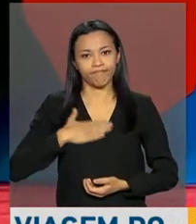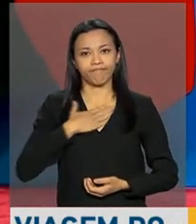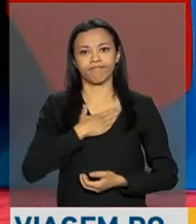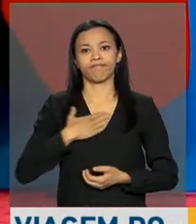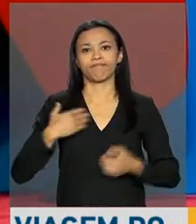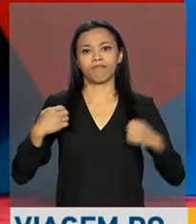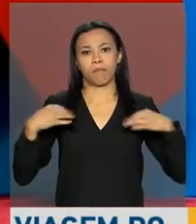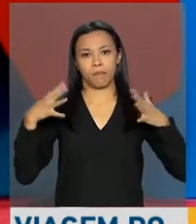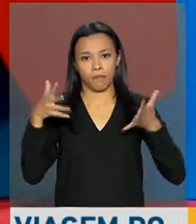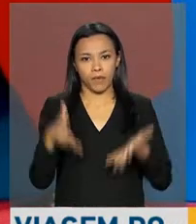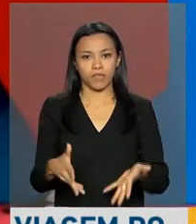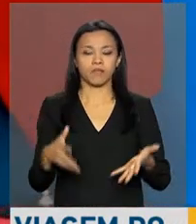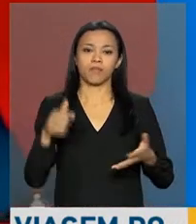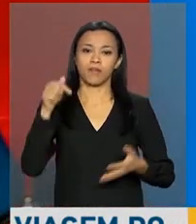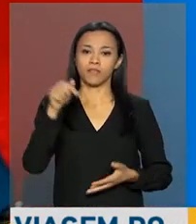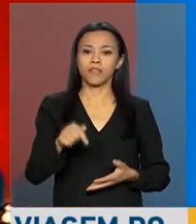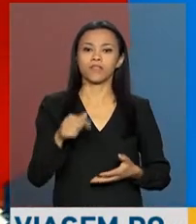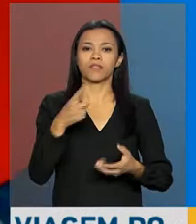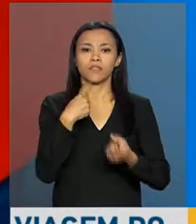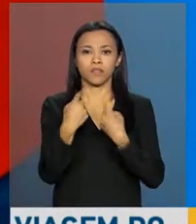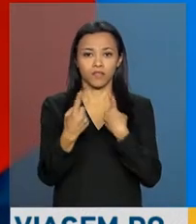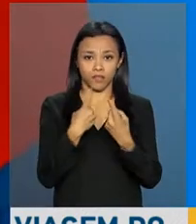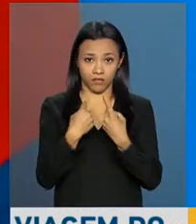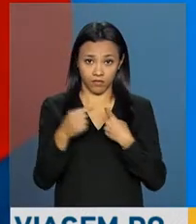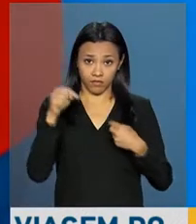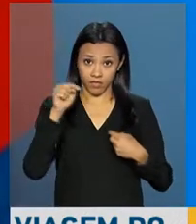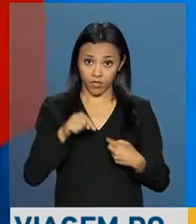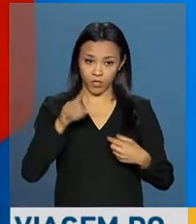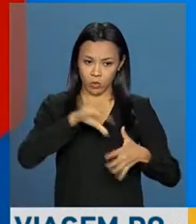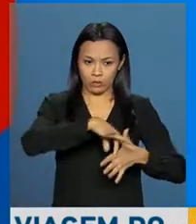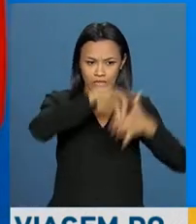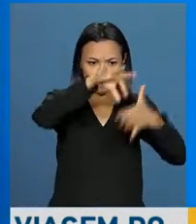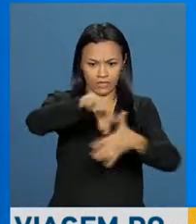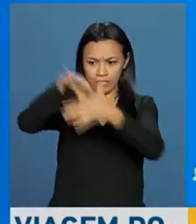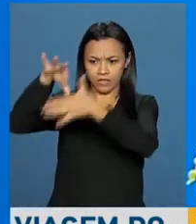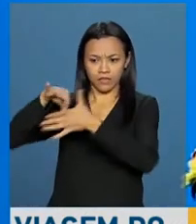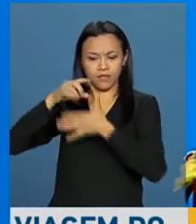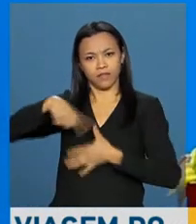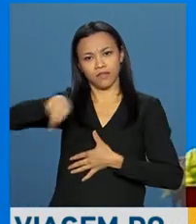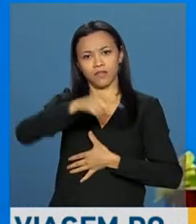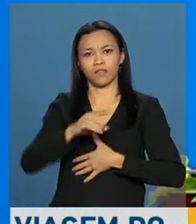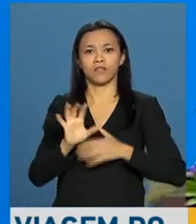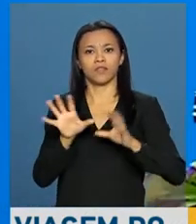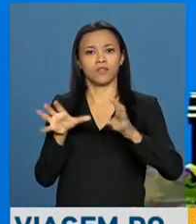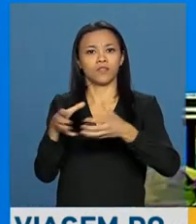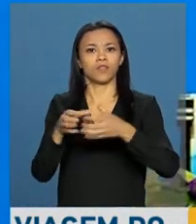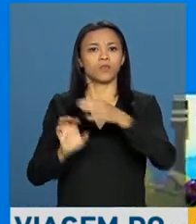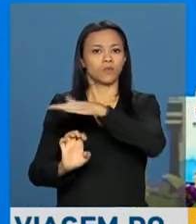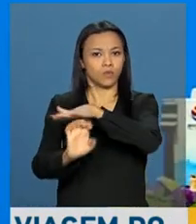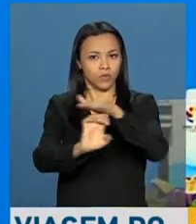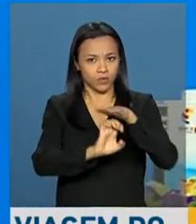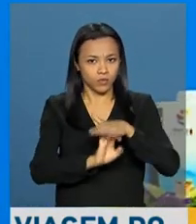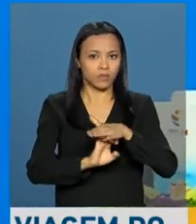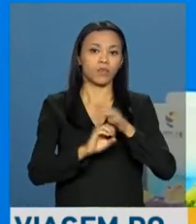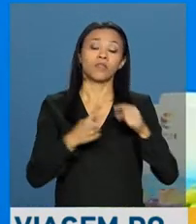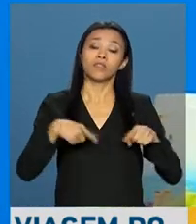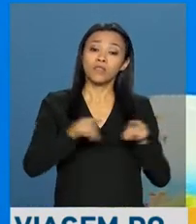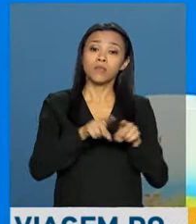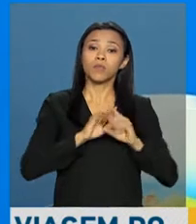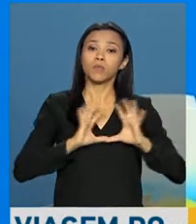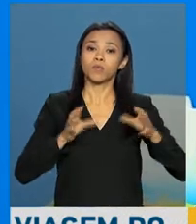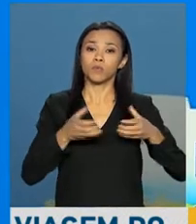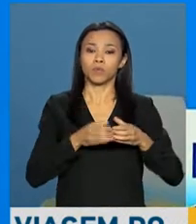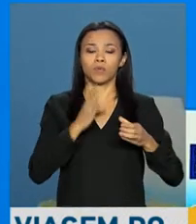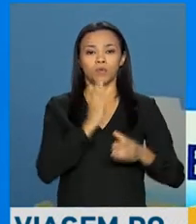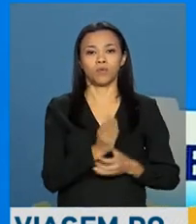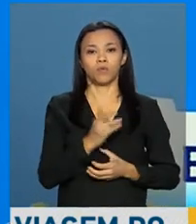de mais este diálogo com líderes empresariais dos BRICS. Este espaço